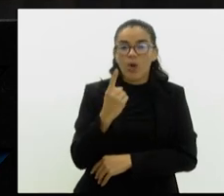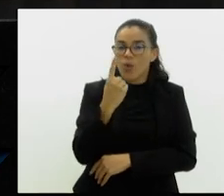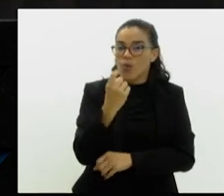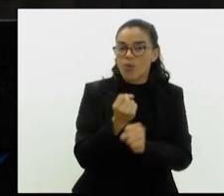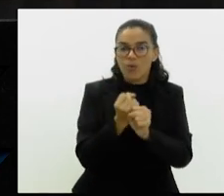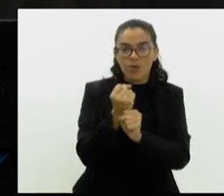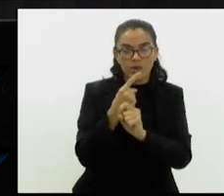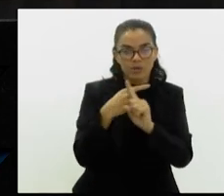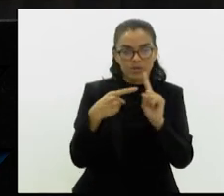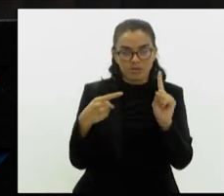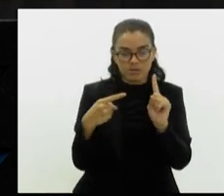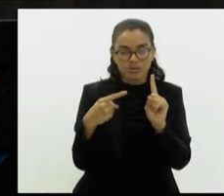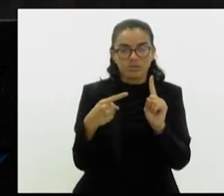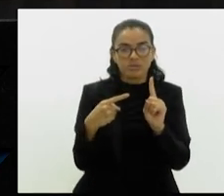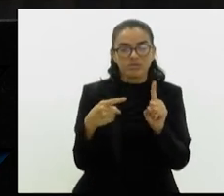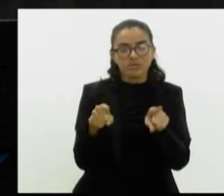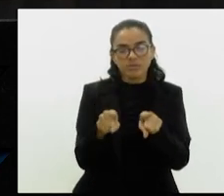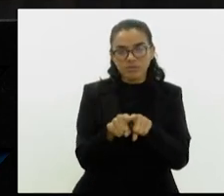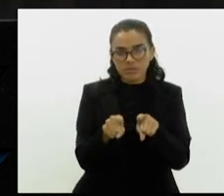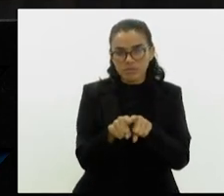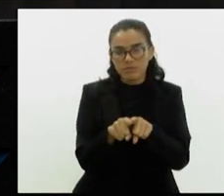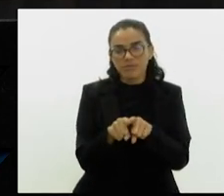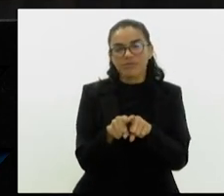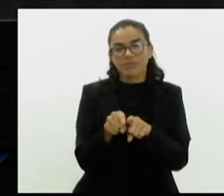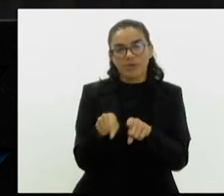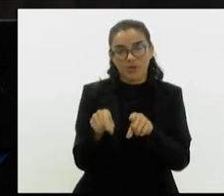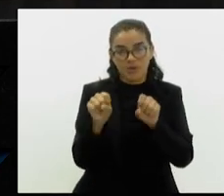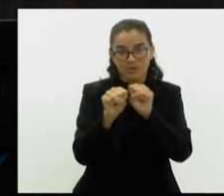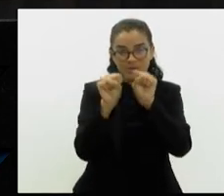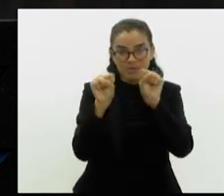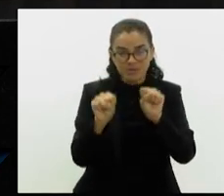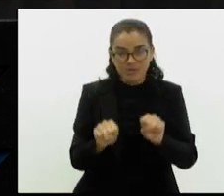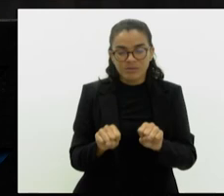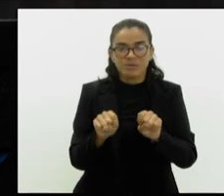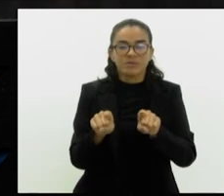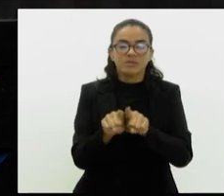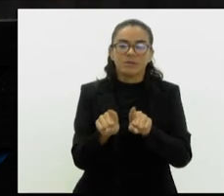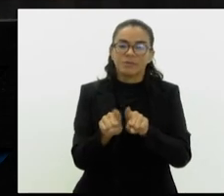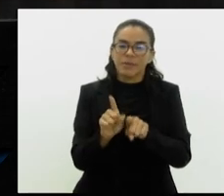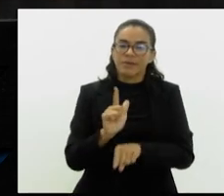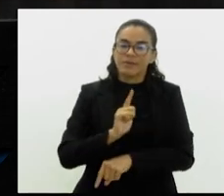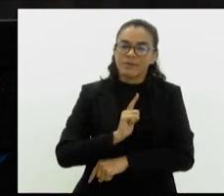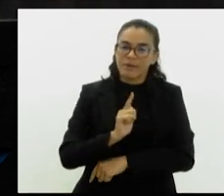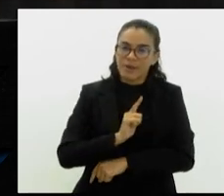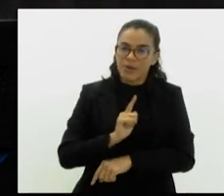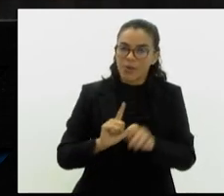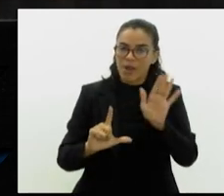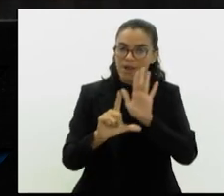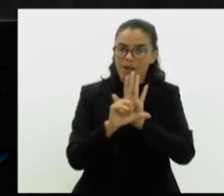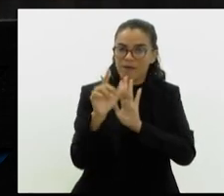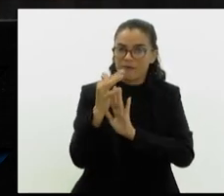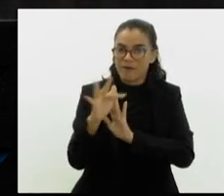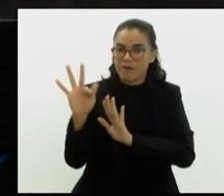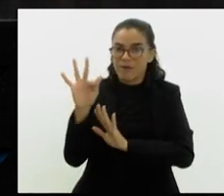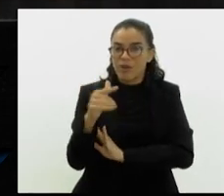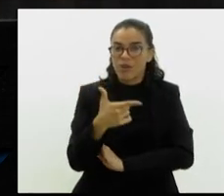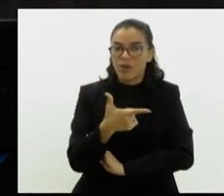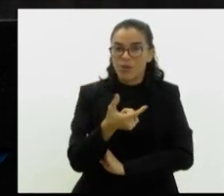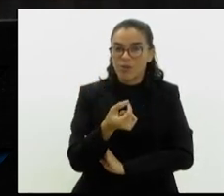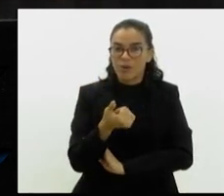meio sem falar de que esse sistema também consta numa lei federal de